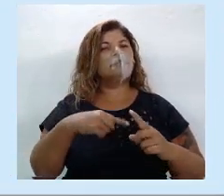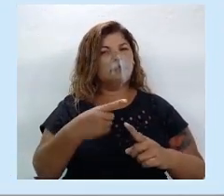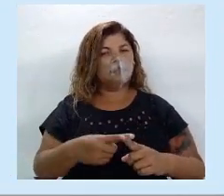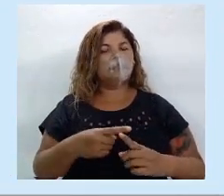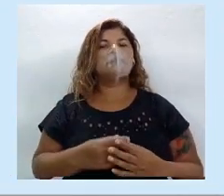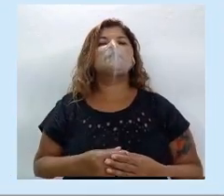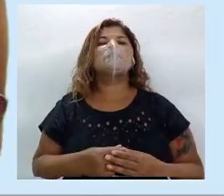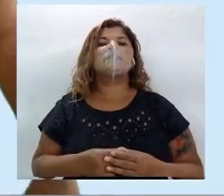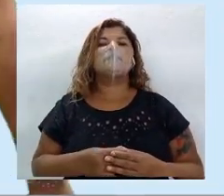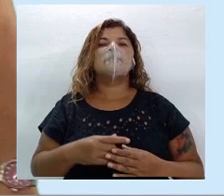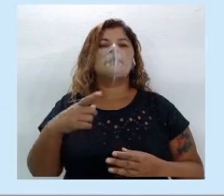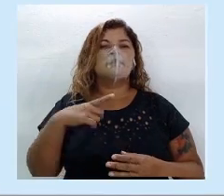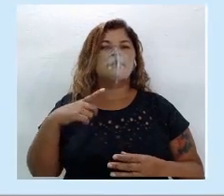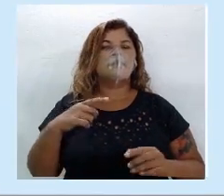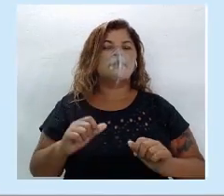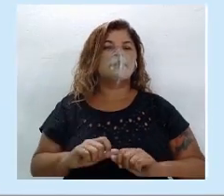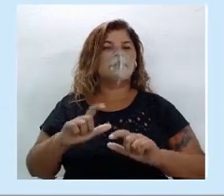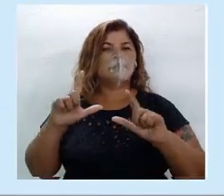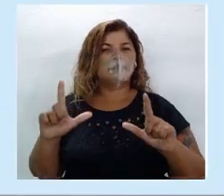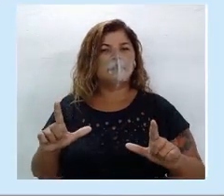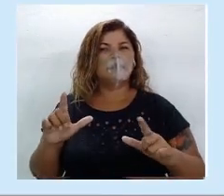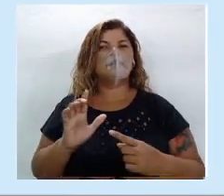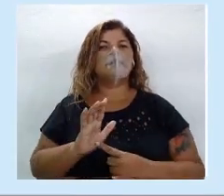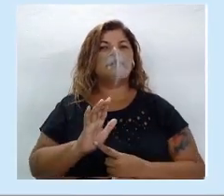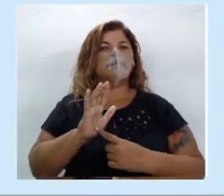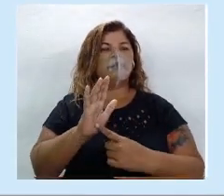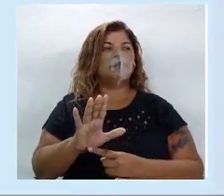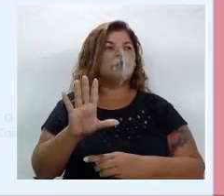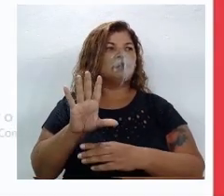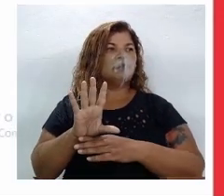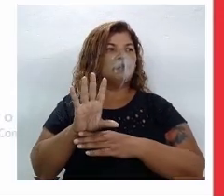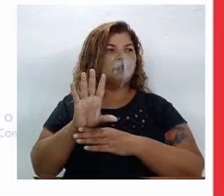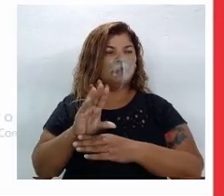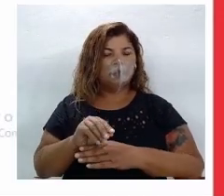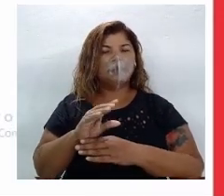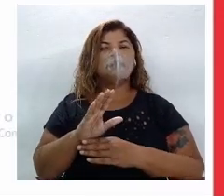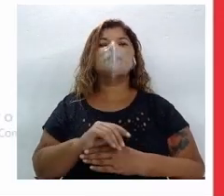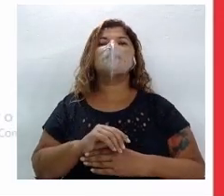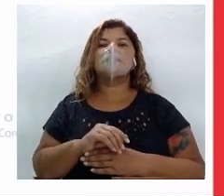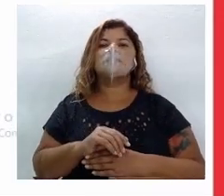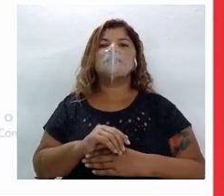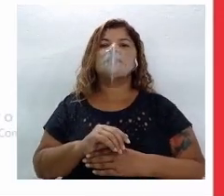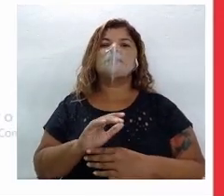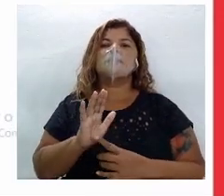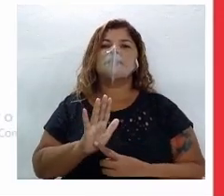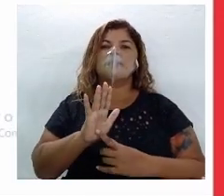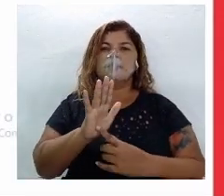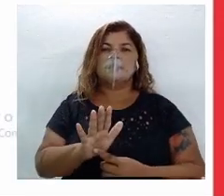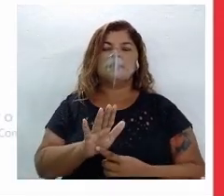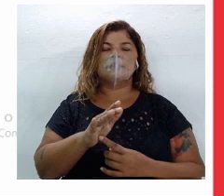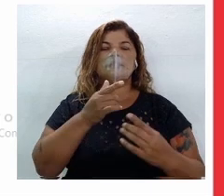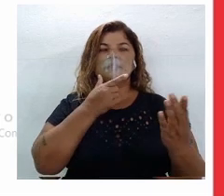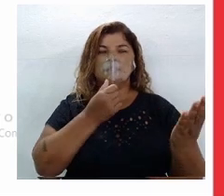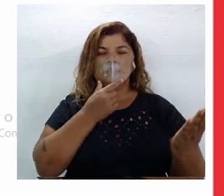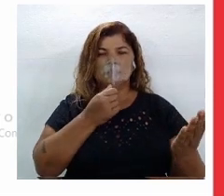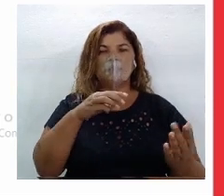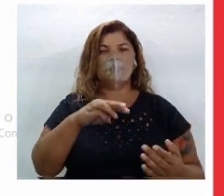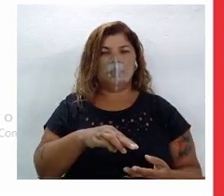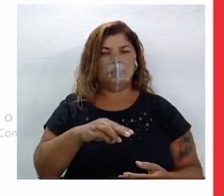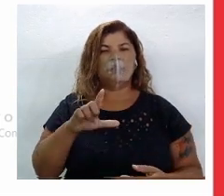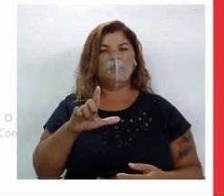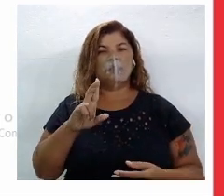estudante, aprenda mais. Vamos ver aqui. Na tela, trago para vocês o retrato, claro, uma pintura que